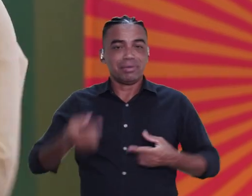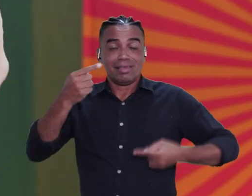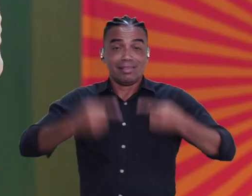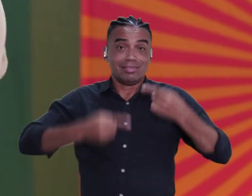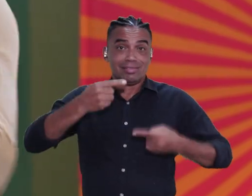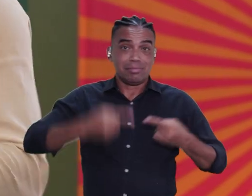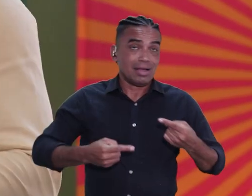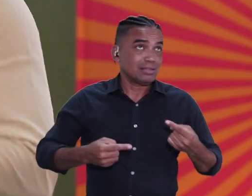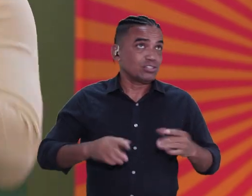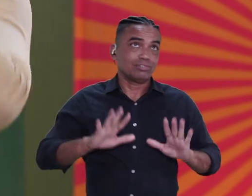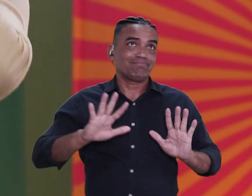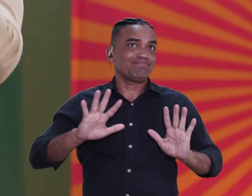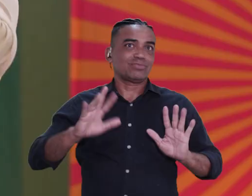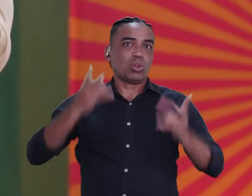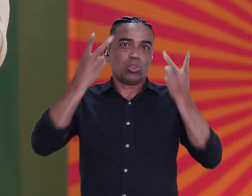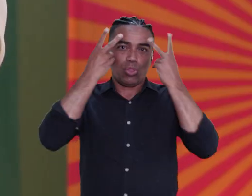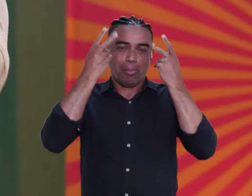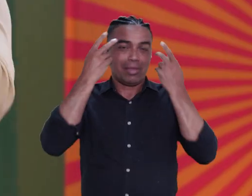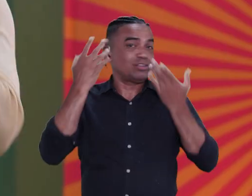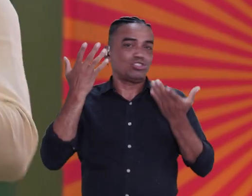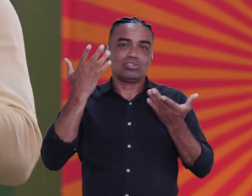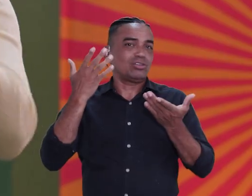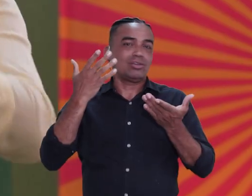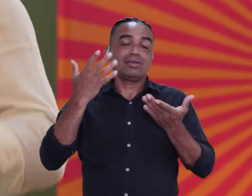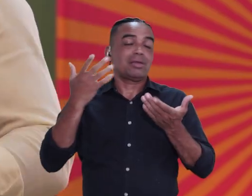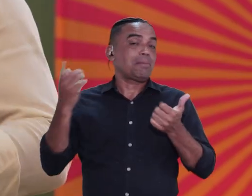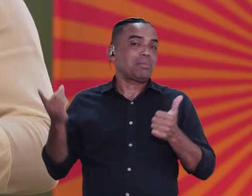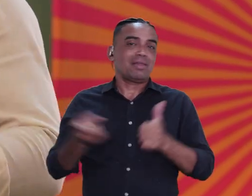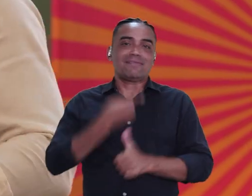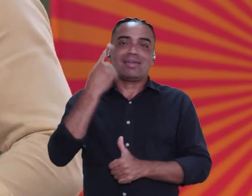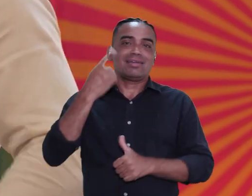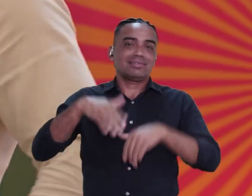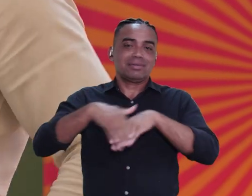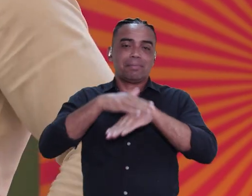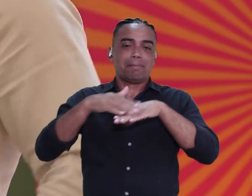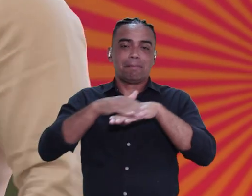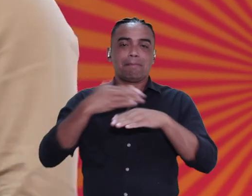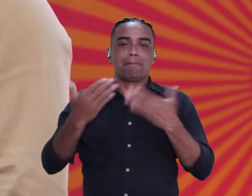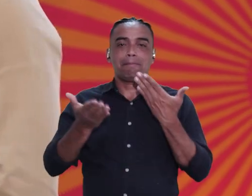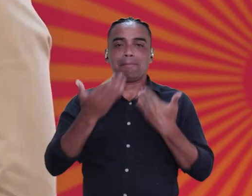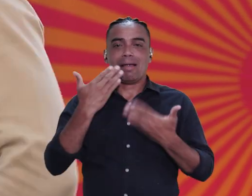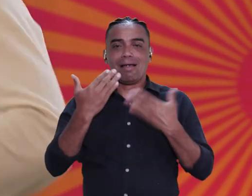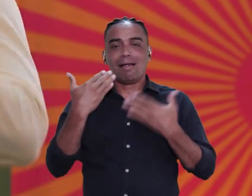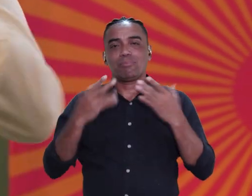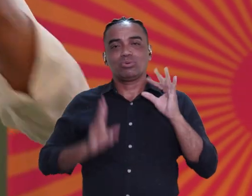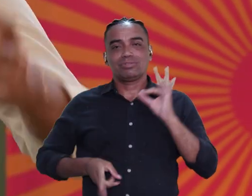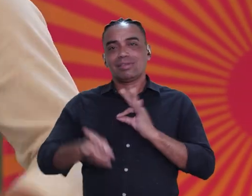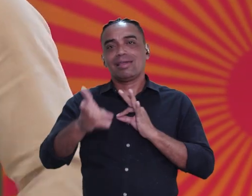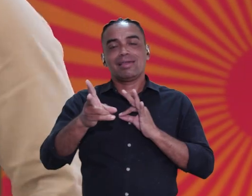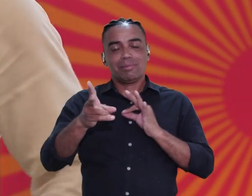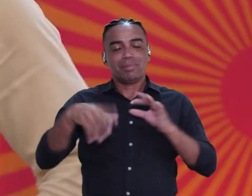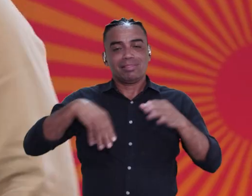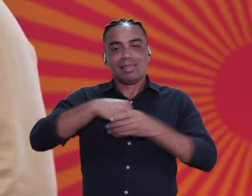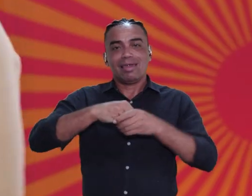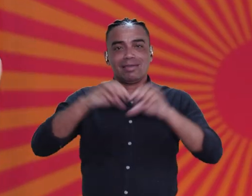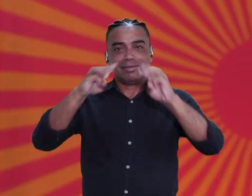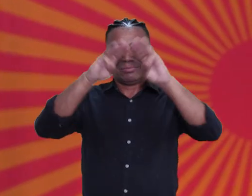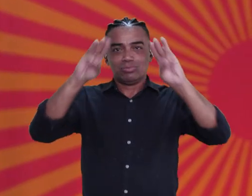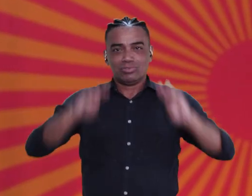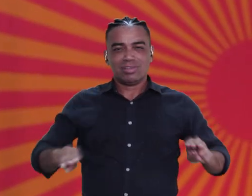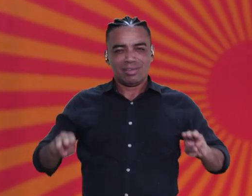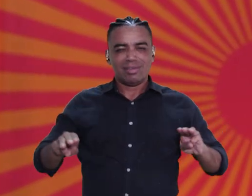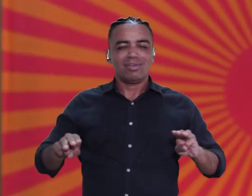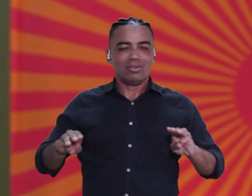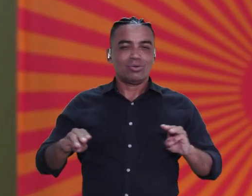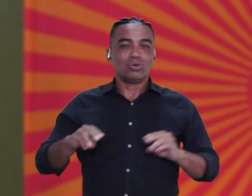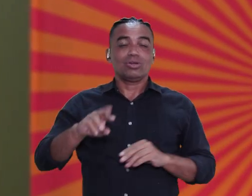debates que normalmente não aconteciam dentro... É a primeira vez que o Sempre o Papo acontece dentro de um museu. O último foi com... Então, o